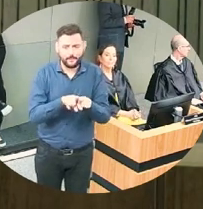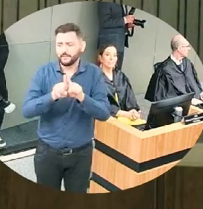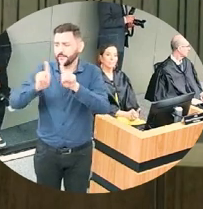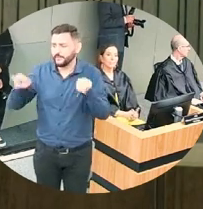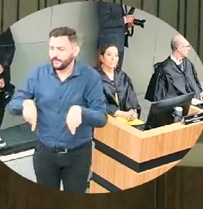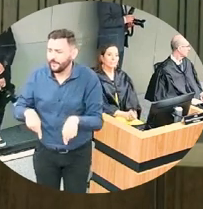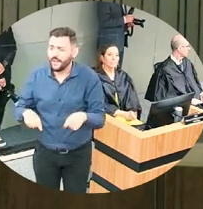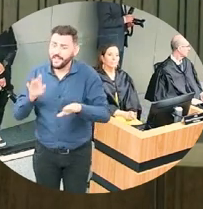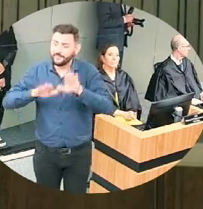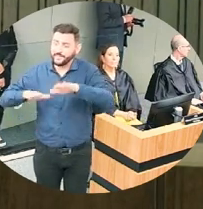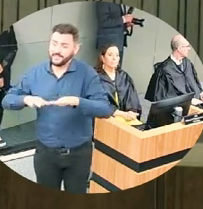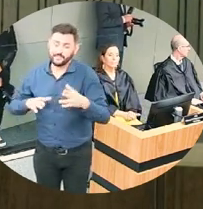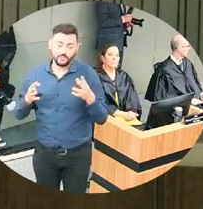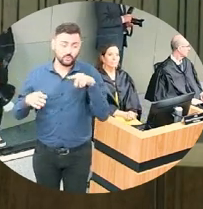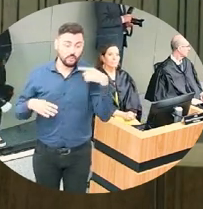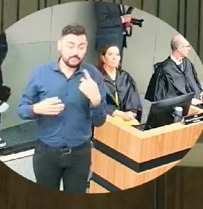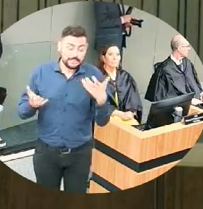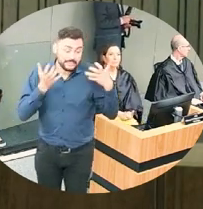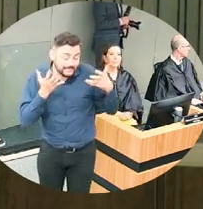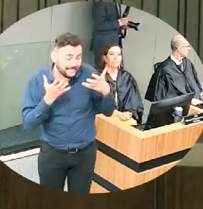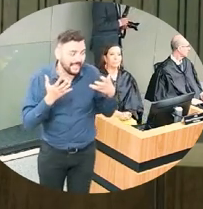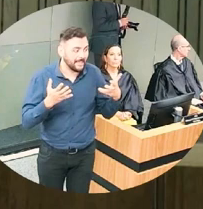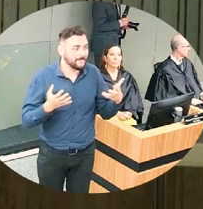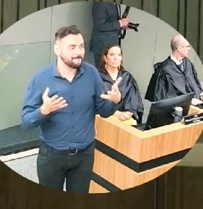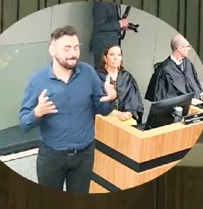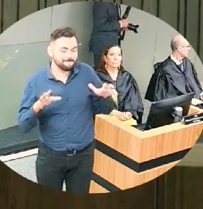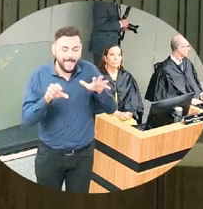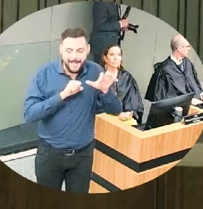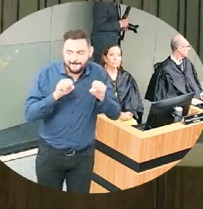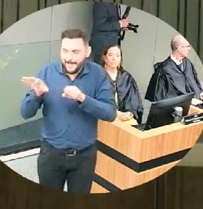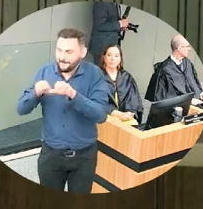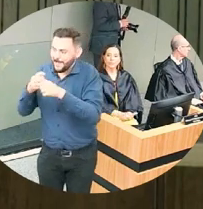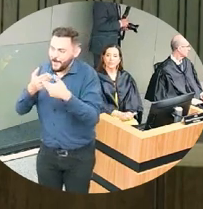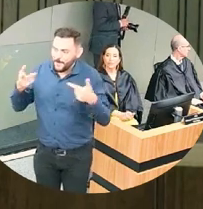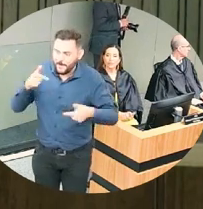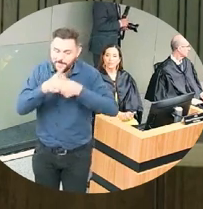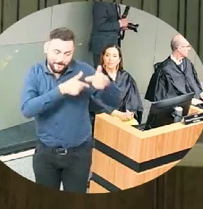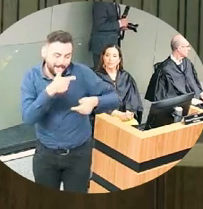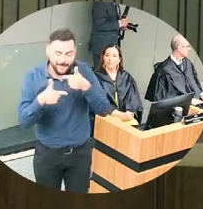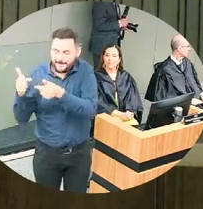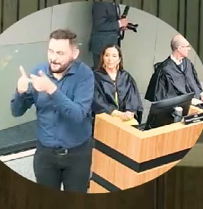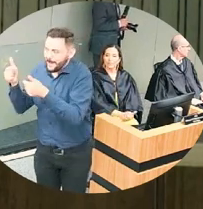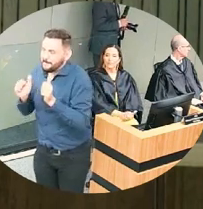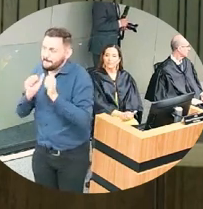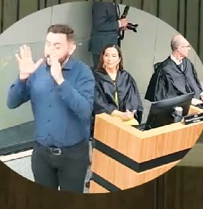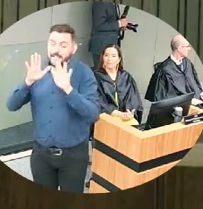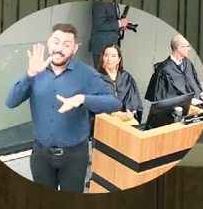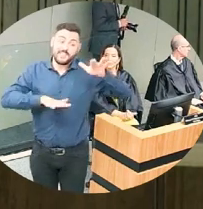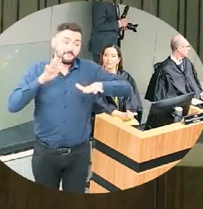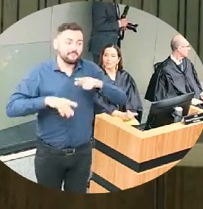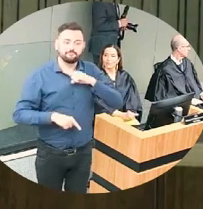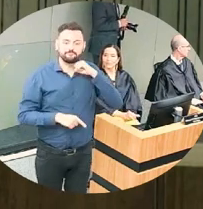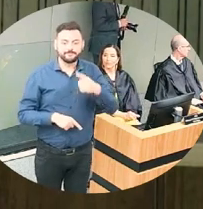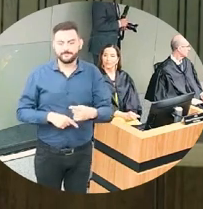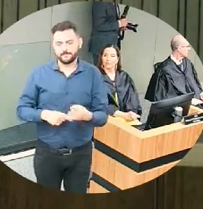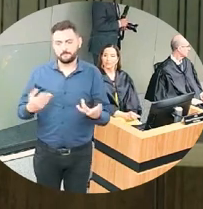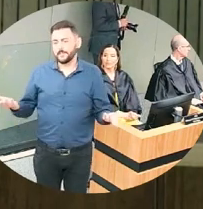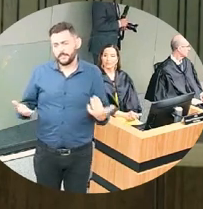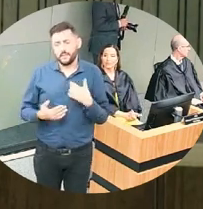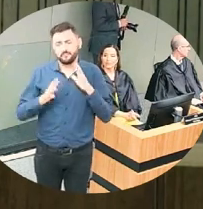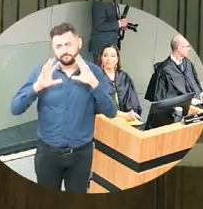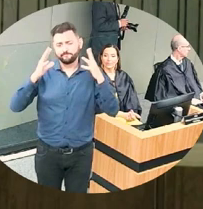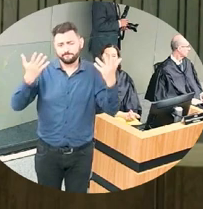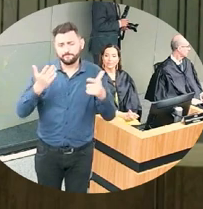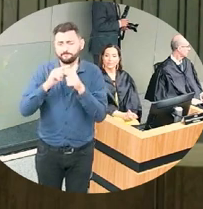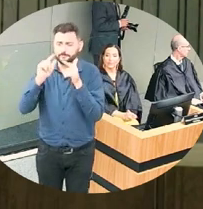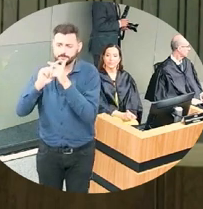quando a gente quer abraçar muita coisa ao mesmo tempo a gente não dá conta de tudo E quero desejar aos novos dirigentes que Deus